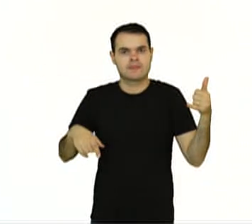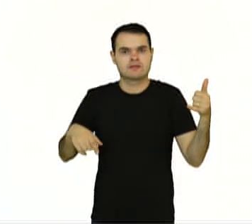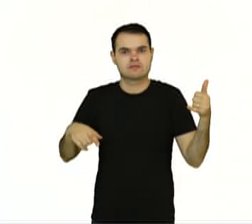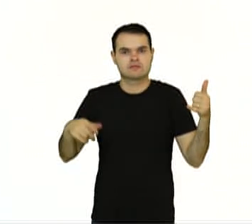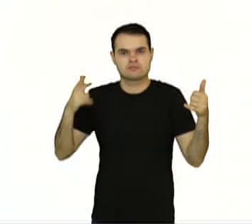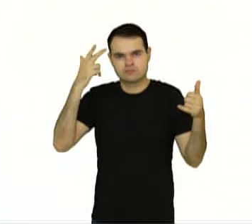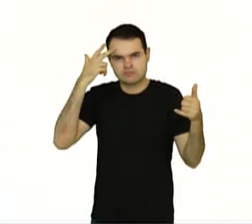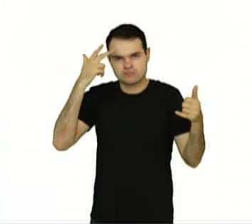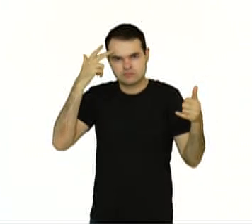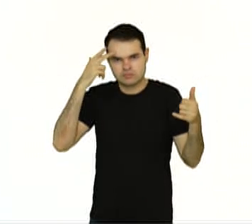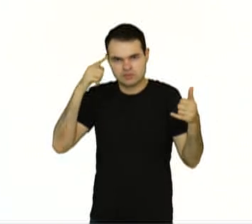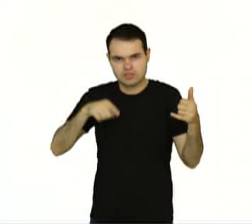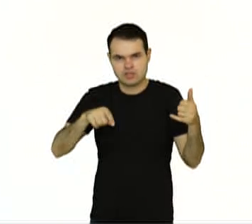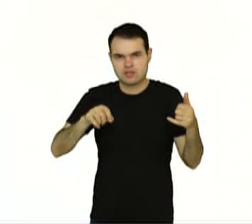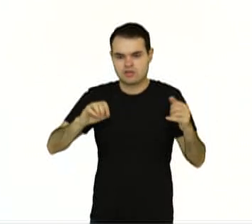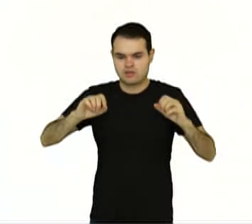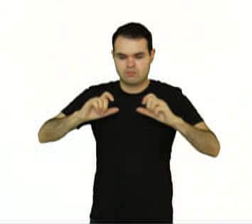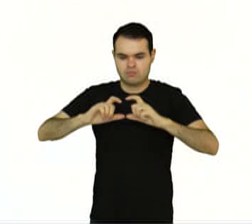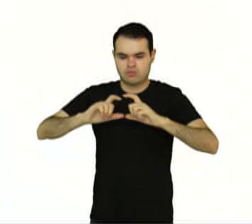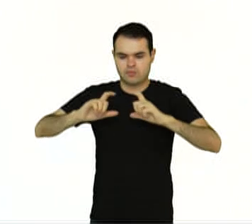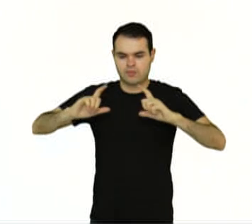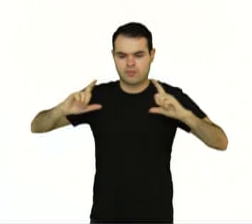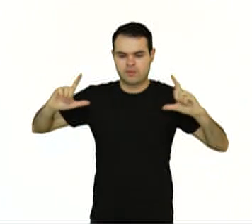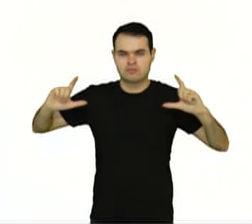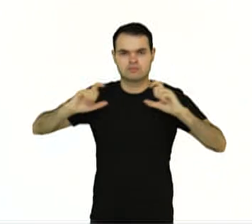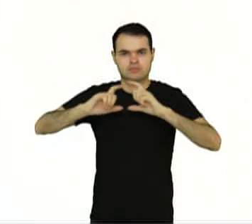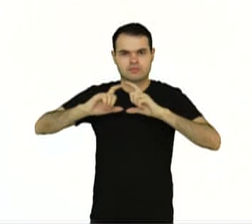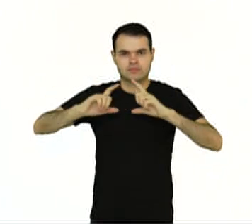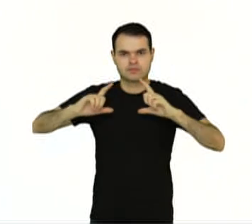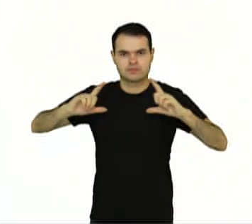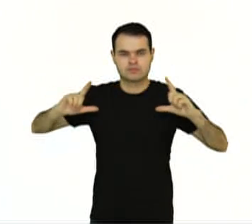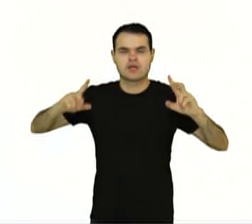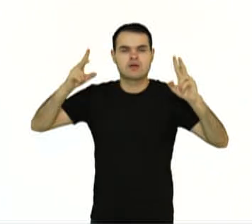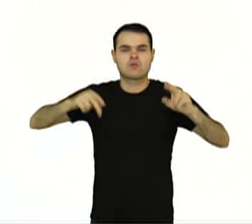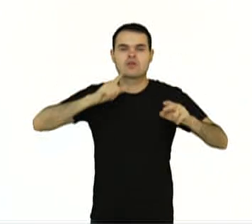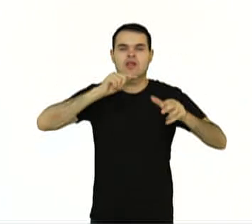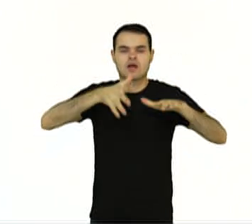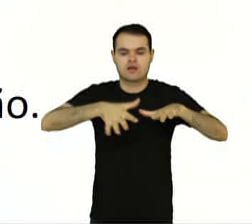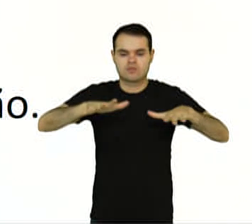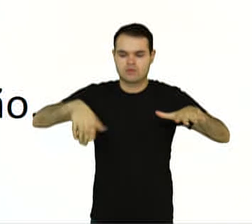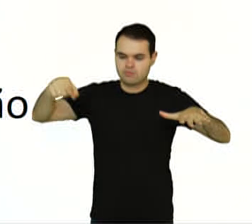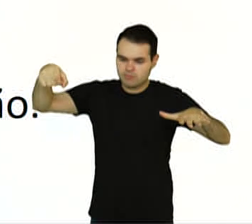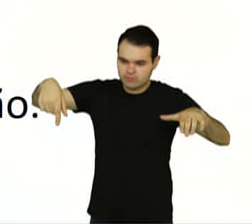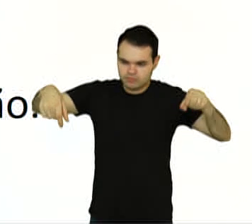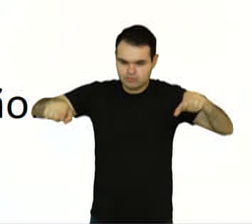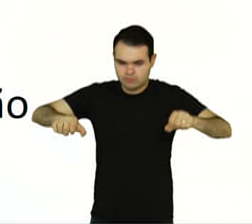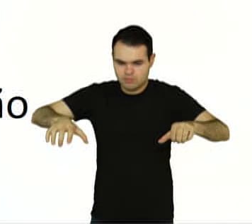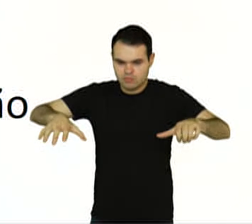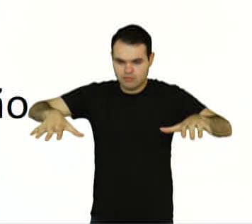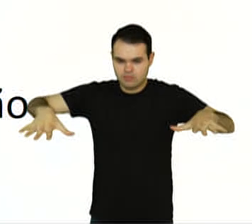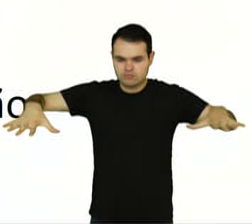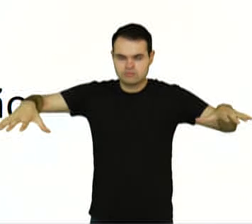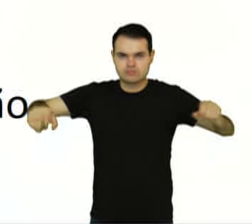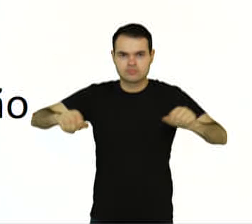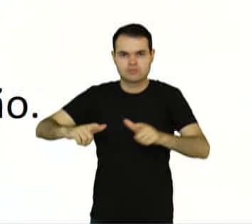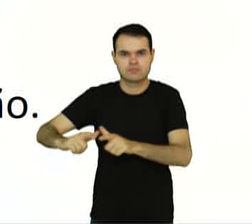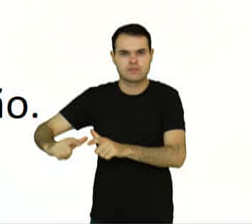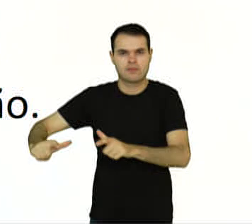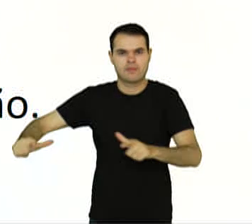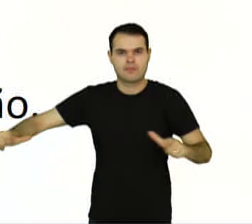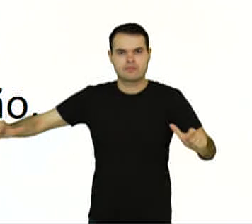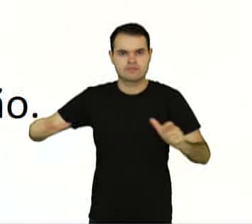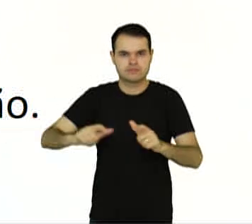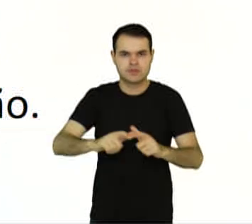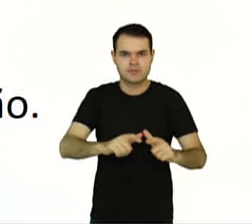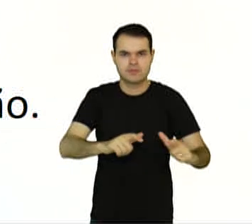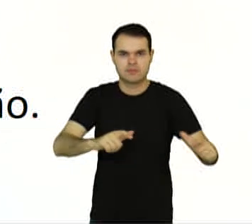maneira circular até uma extremidade, no caso de um lago, um aquário, que você tem como referência. Avançando aqui, vamos ao exercício. Olha o que